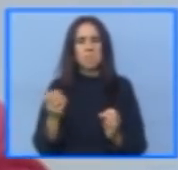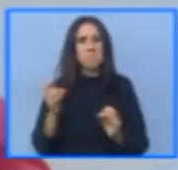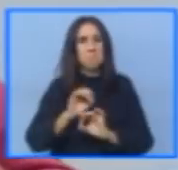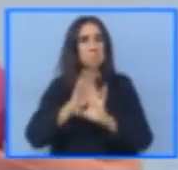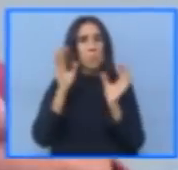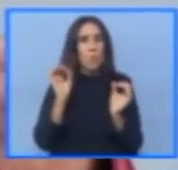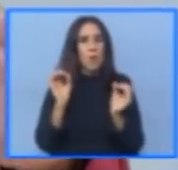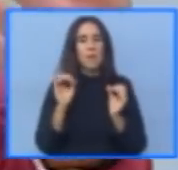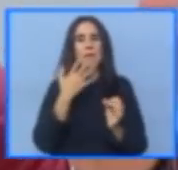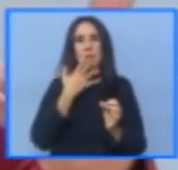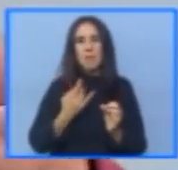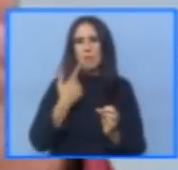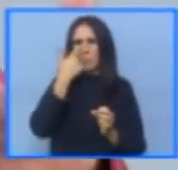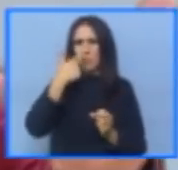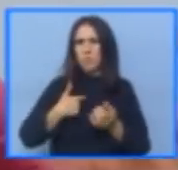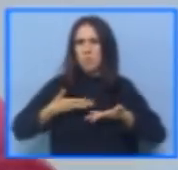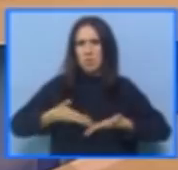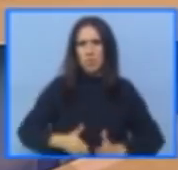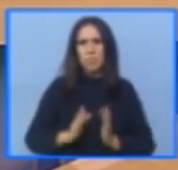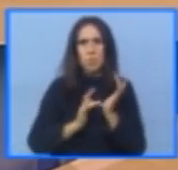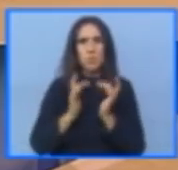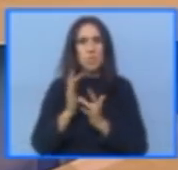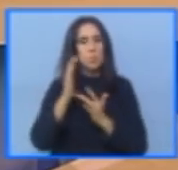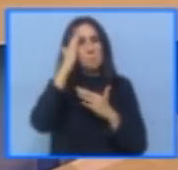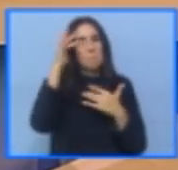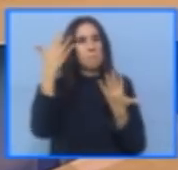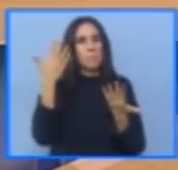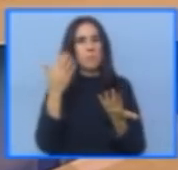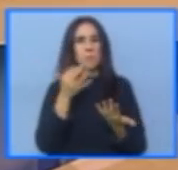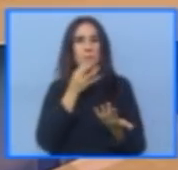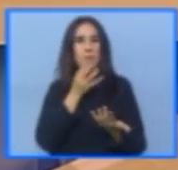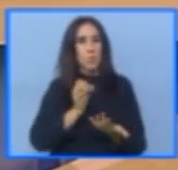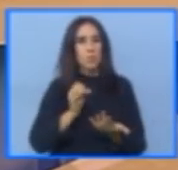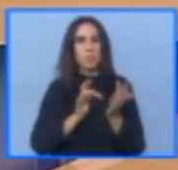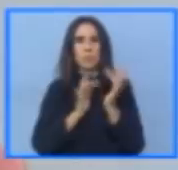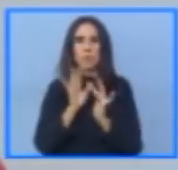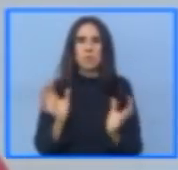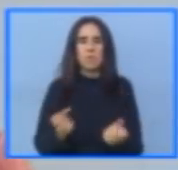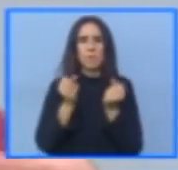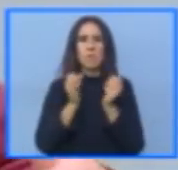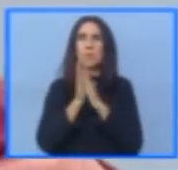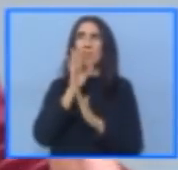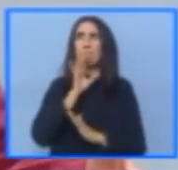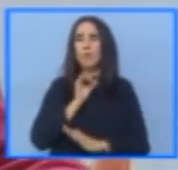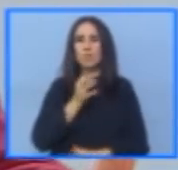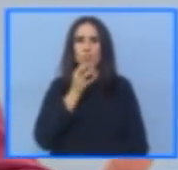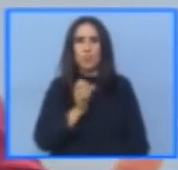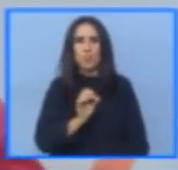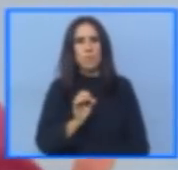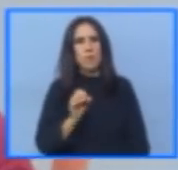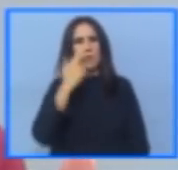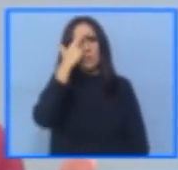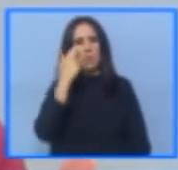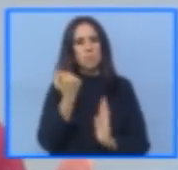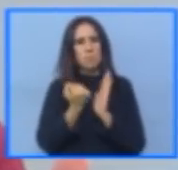tenha a ver com o nascimento de uma pessoa, de Jesus Cristo. Já não falo até de Jesus Cristo como Salvador e como Filho de Deus, mas que tem um acontecimento histórico que